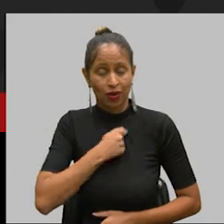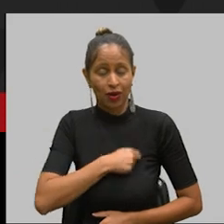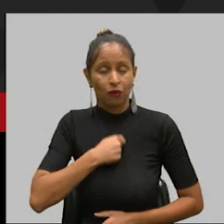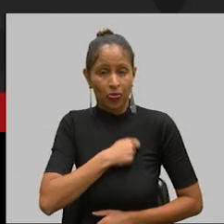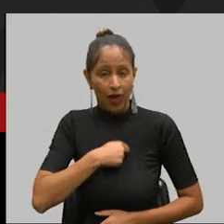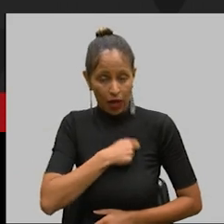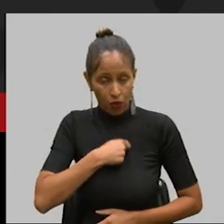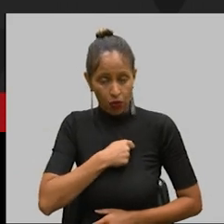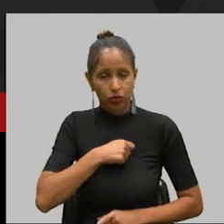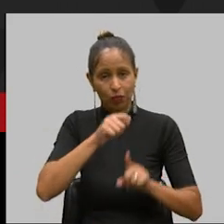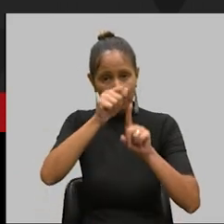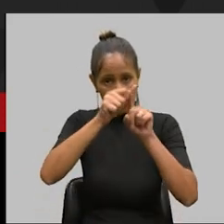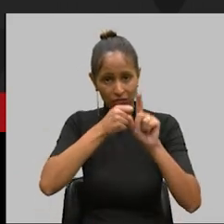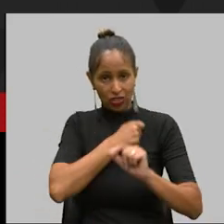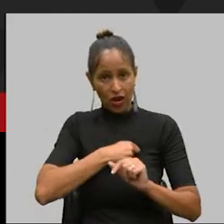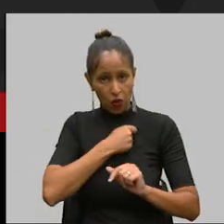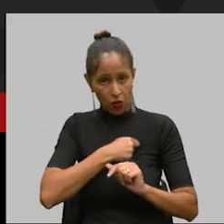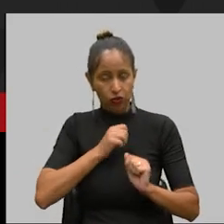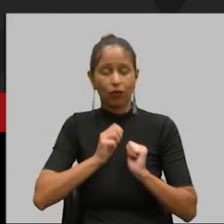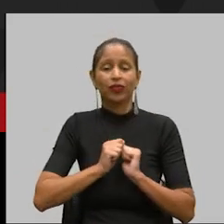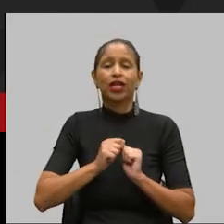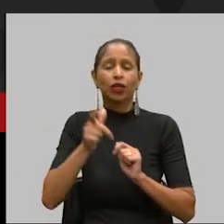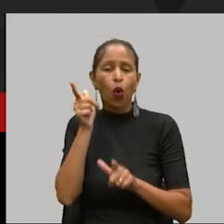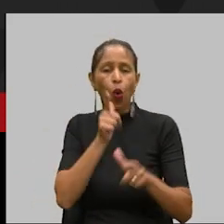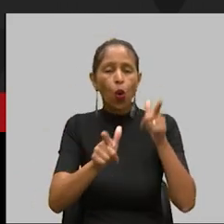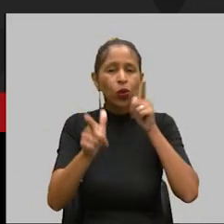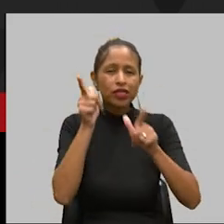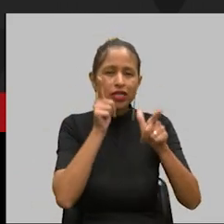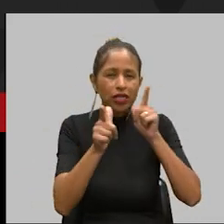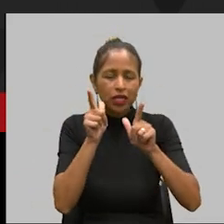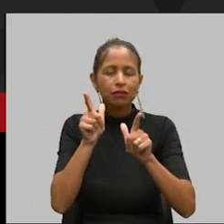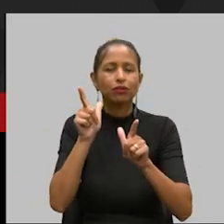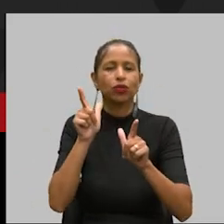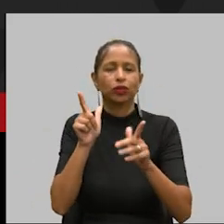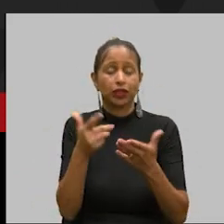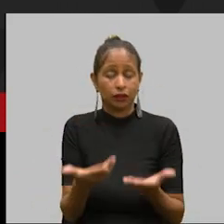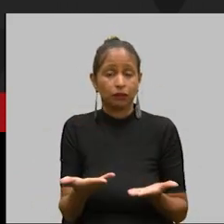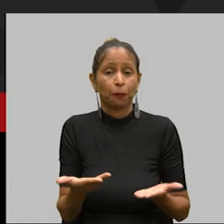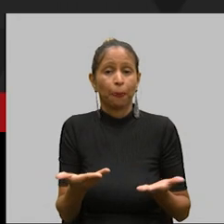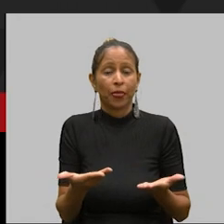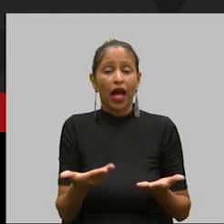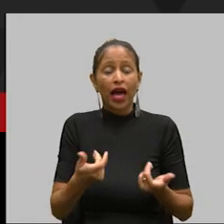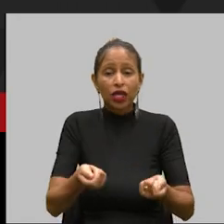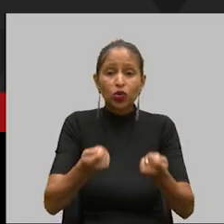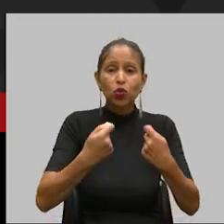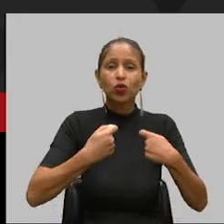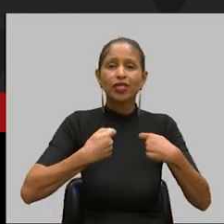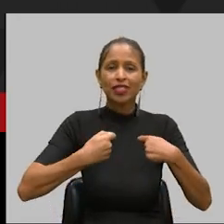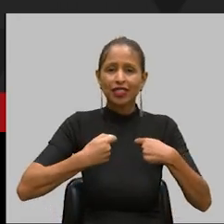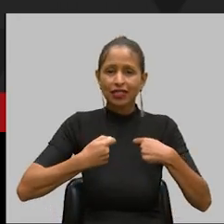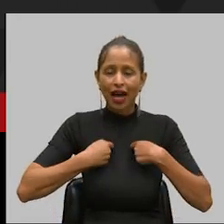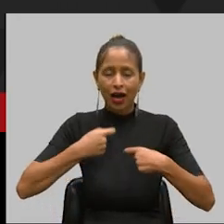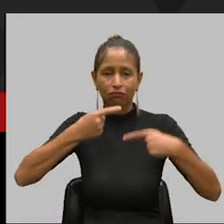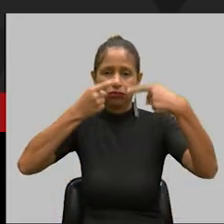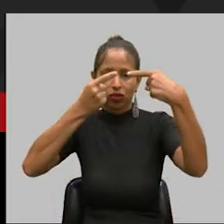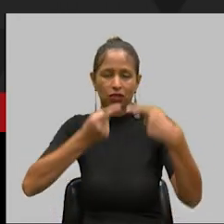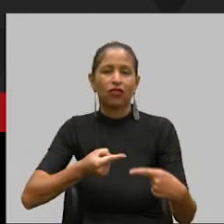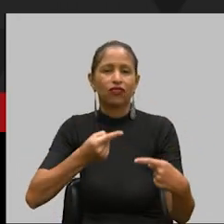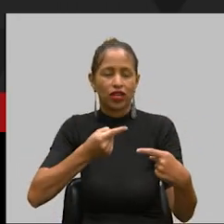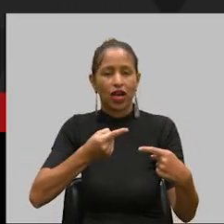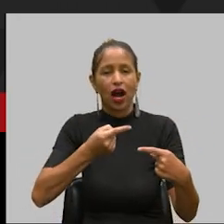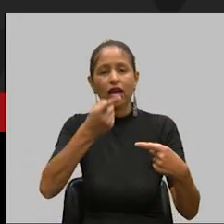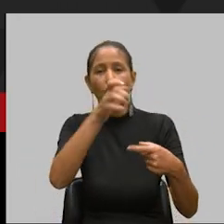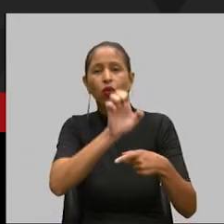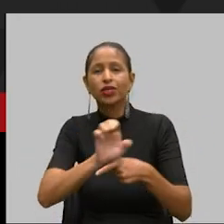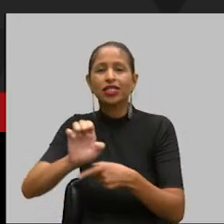Então essas conquistas no Marco legal elas nos trazem muitos desafios nos estados